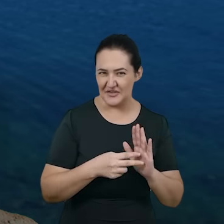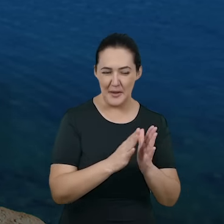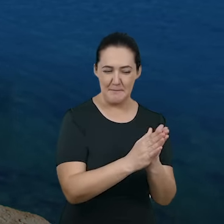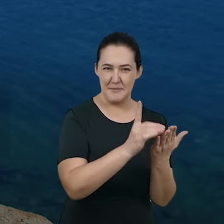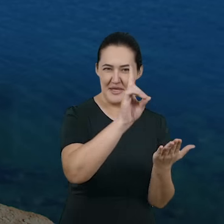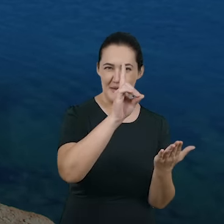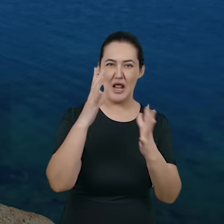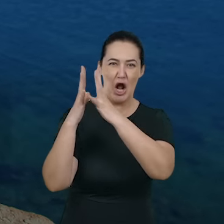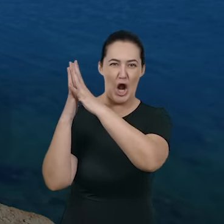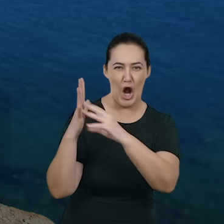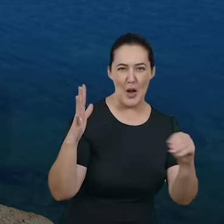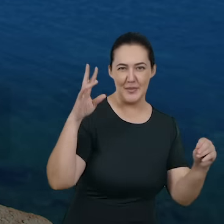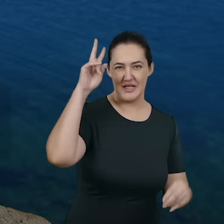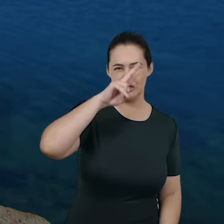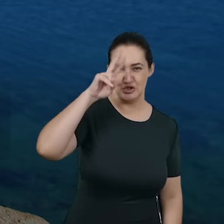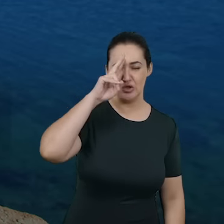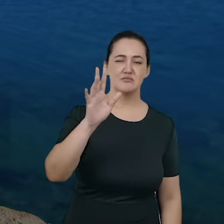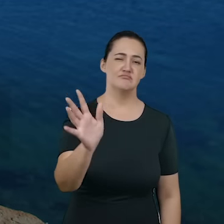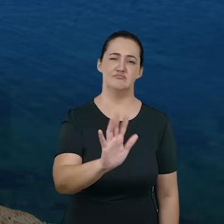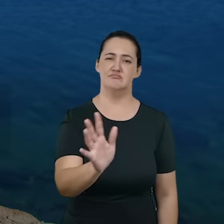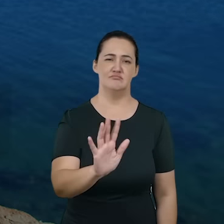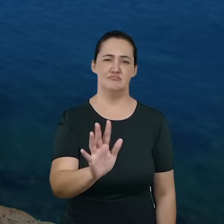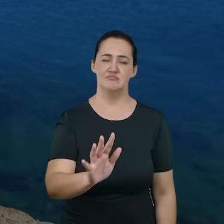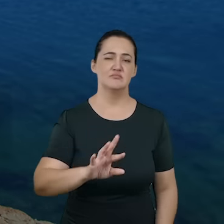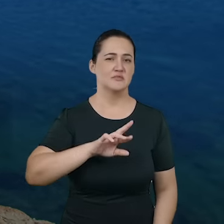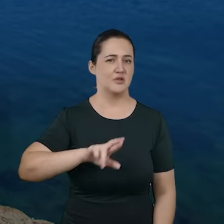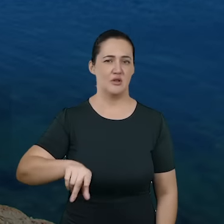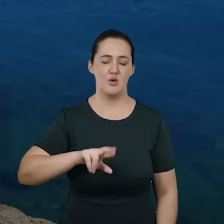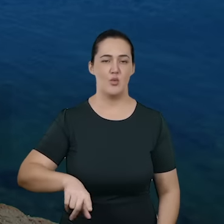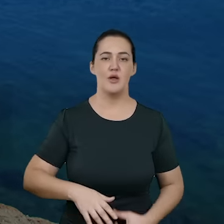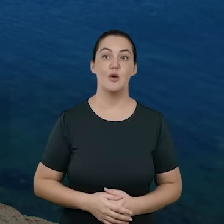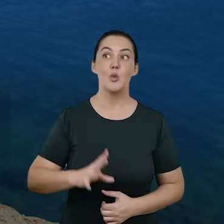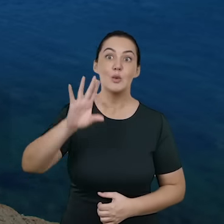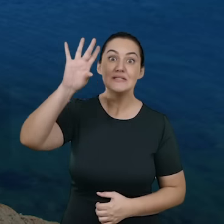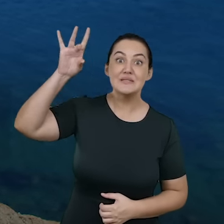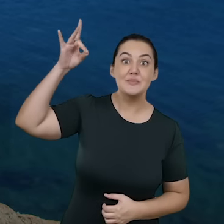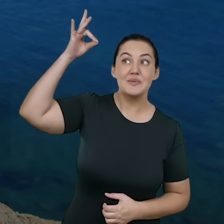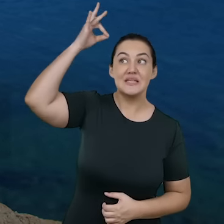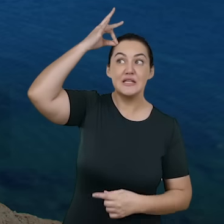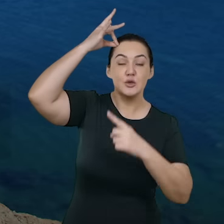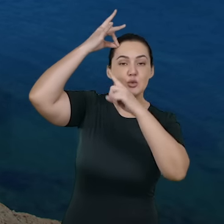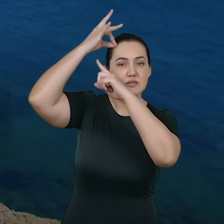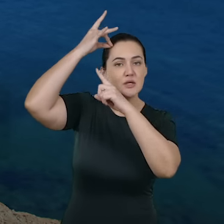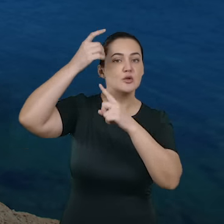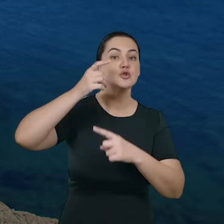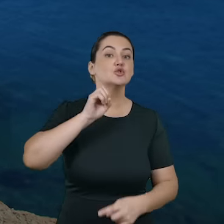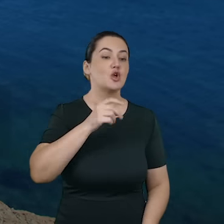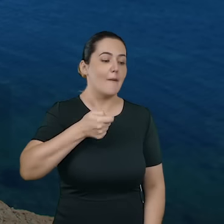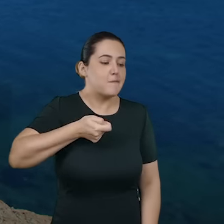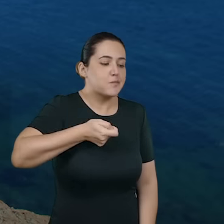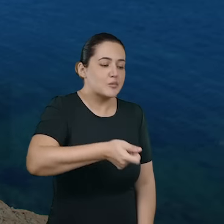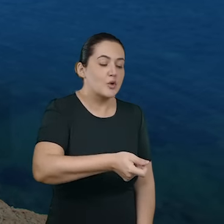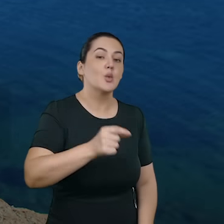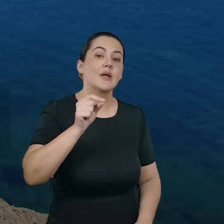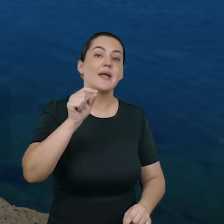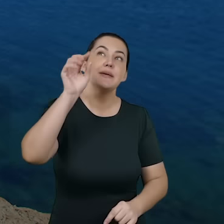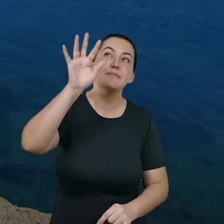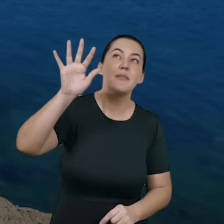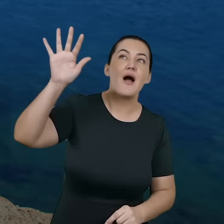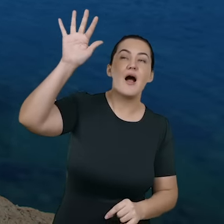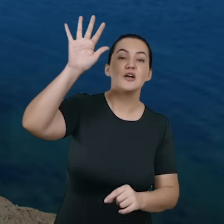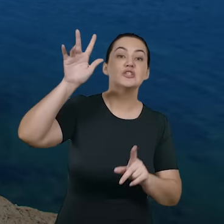da Bíblia plagiar essa cultura pagã, de maneira nenhuma. O Espírito Santo apenas usou imagens que fariam sentido